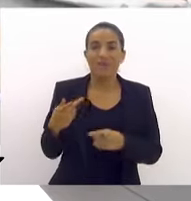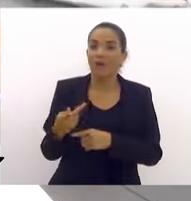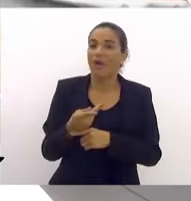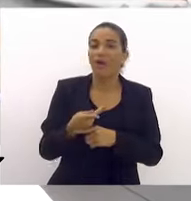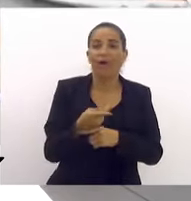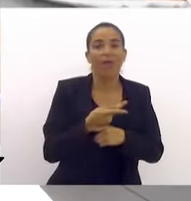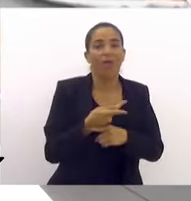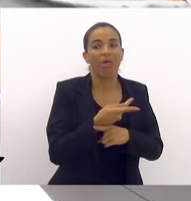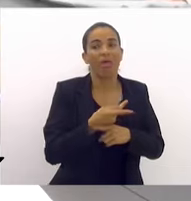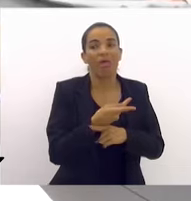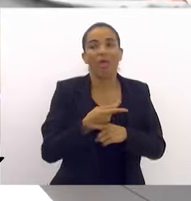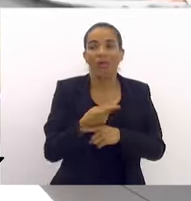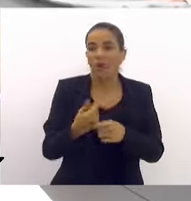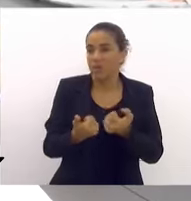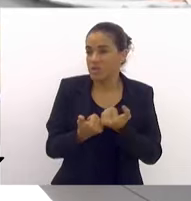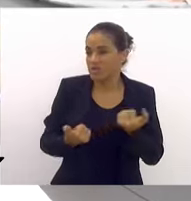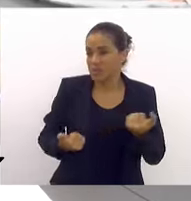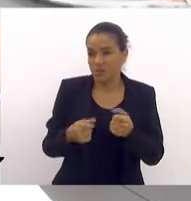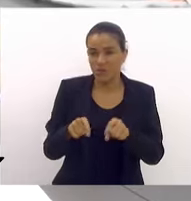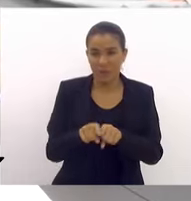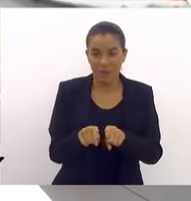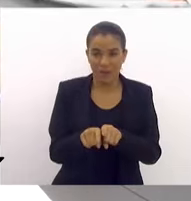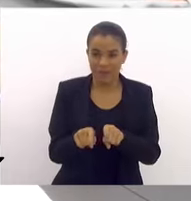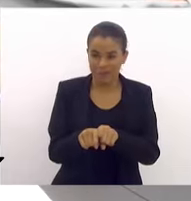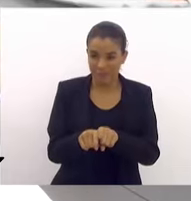Nossos assessores... Na verdade, na